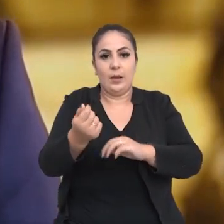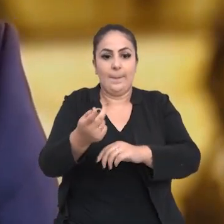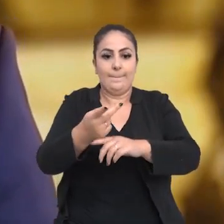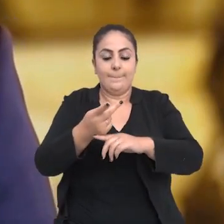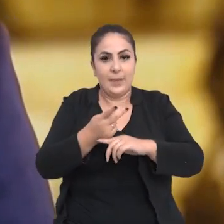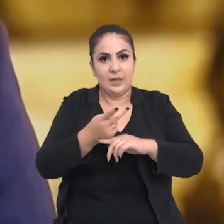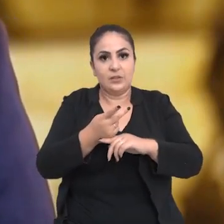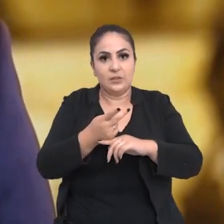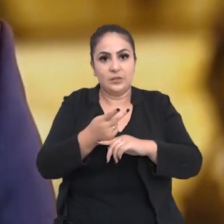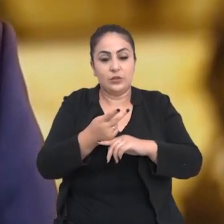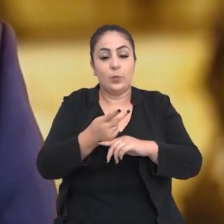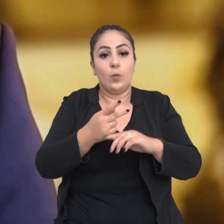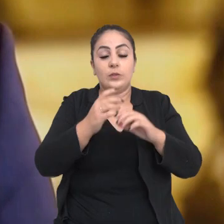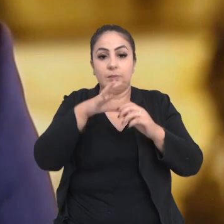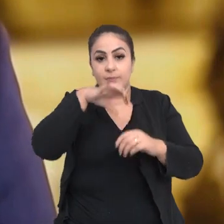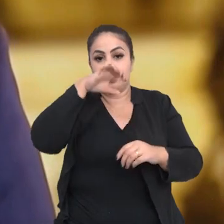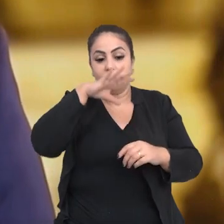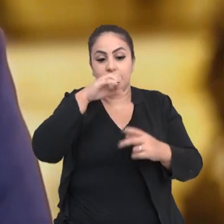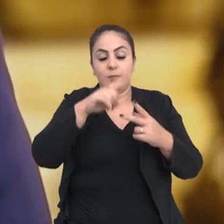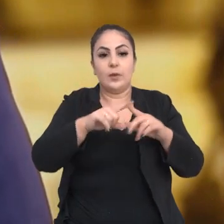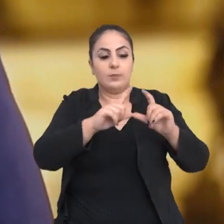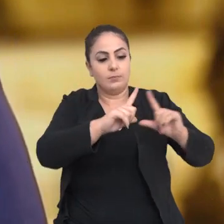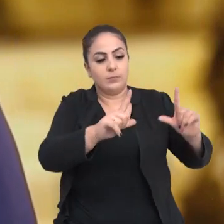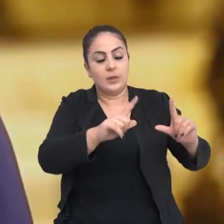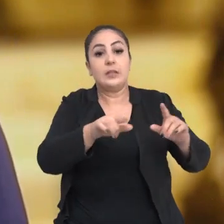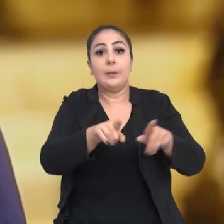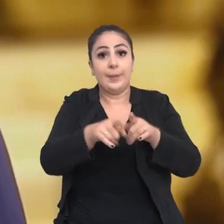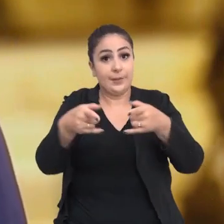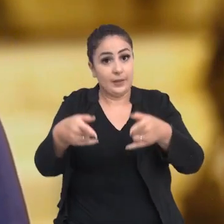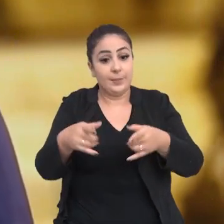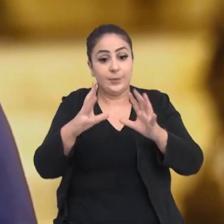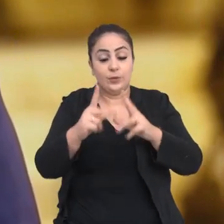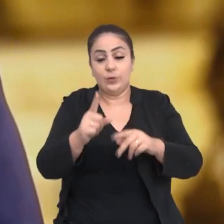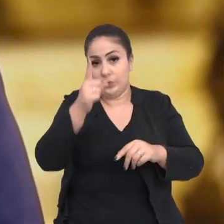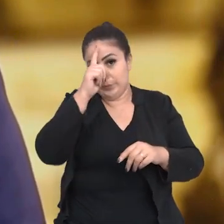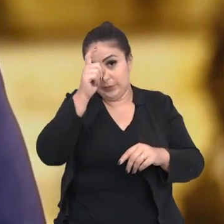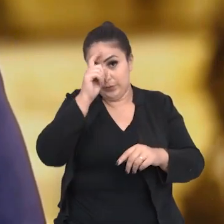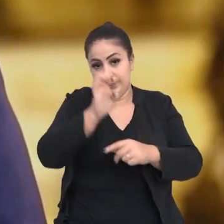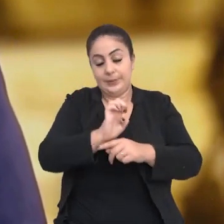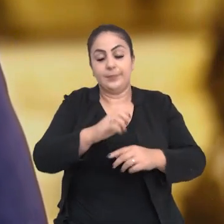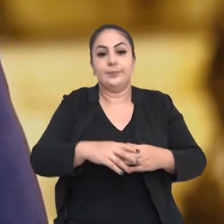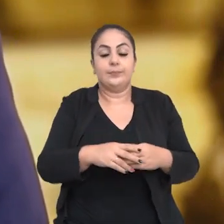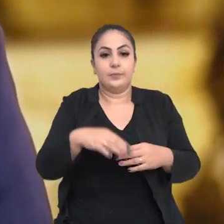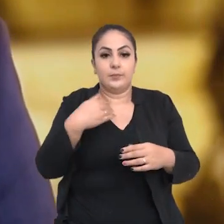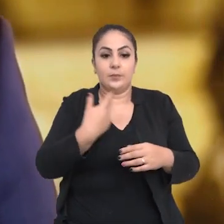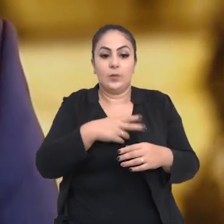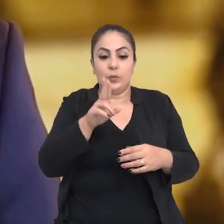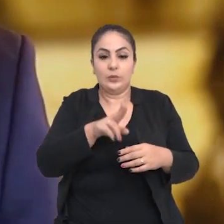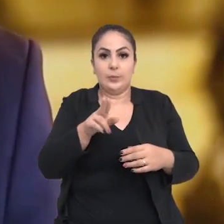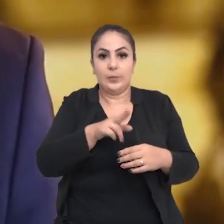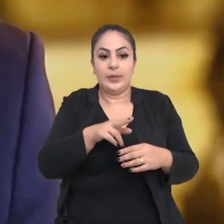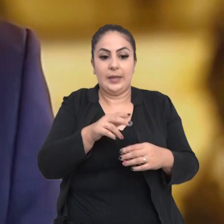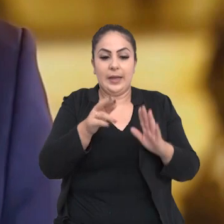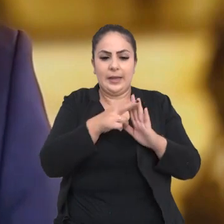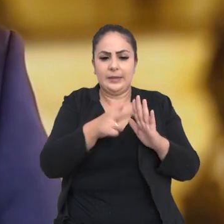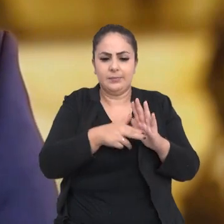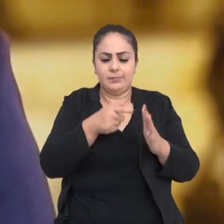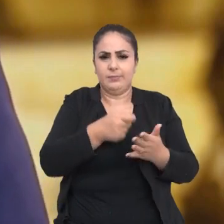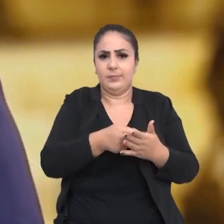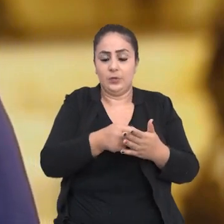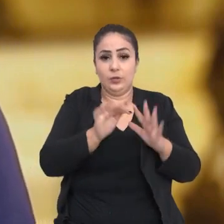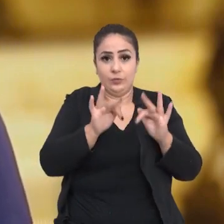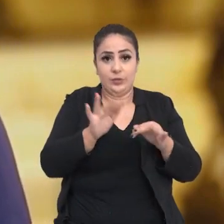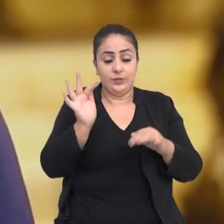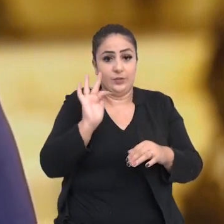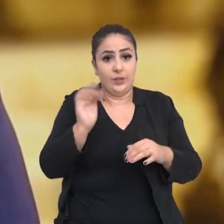de respiradores, de monitores e até de camas entre os hospitais do estado. Nós adotamos medidas rigorosas no final de